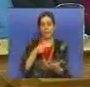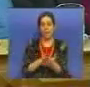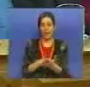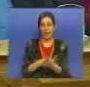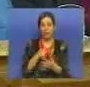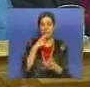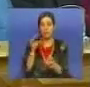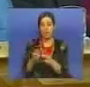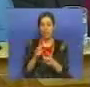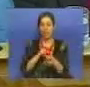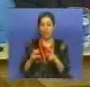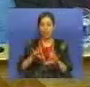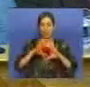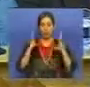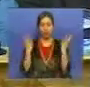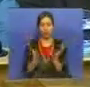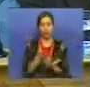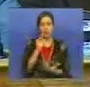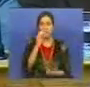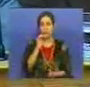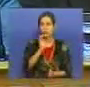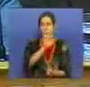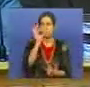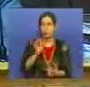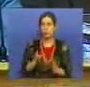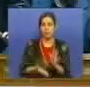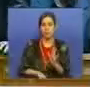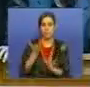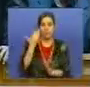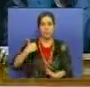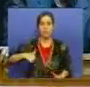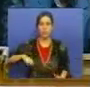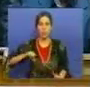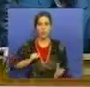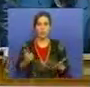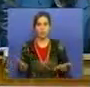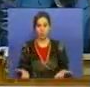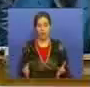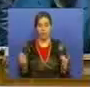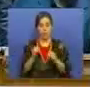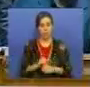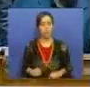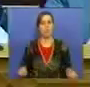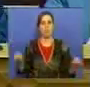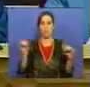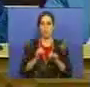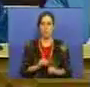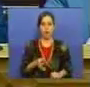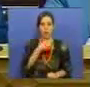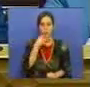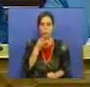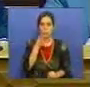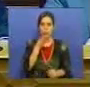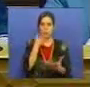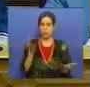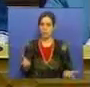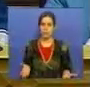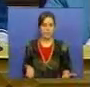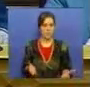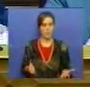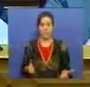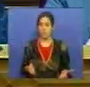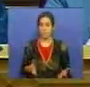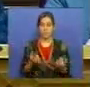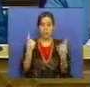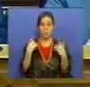pela energia em geral 30% mais do que em Espanha. E não há nenhuma justificação para isso, a